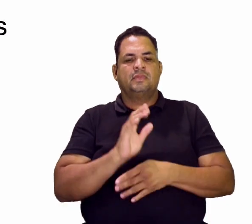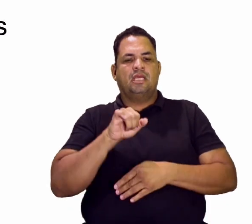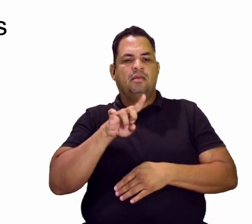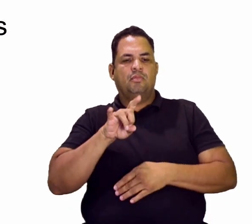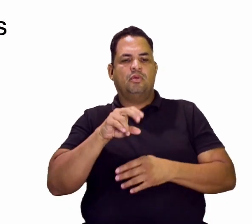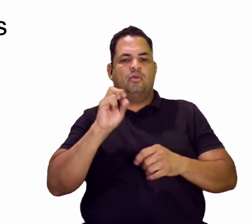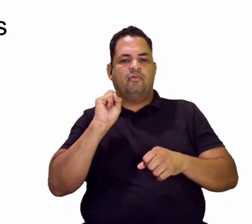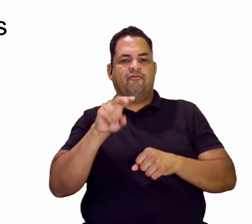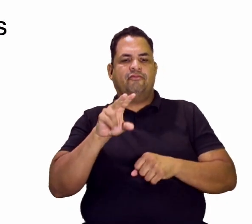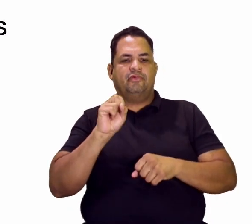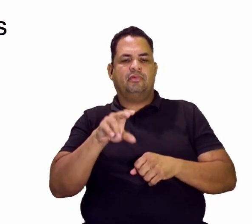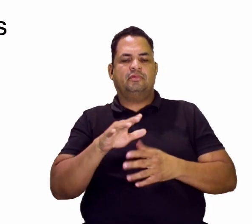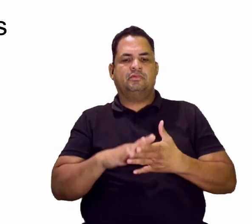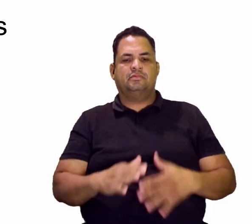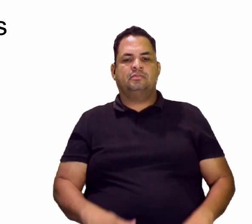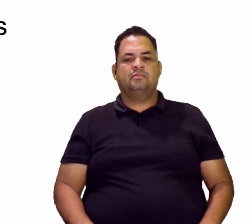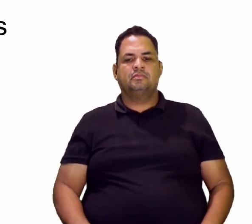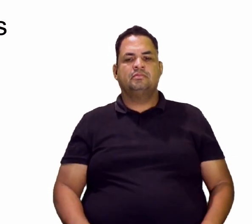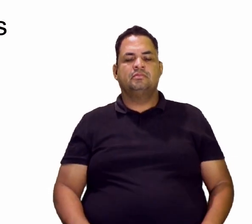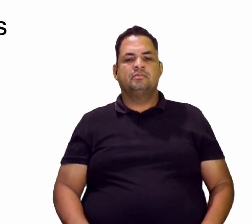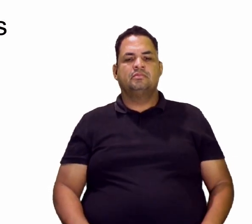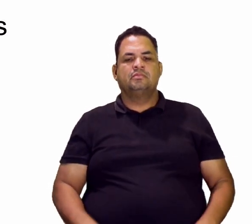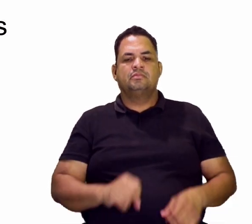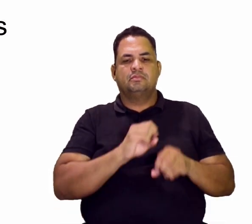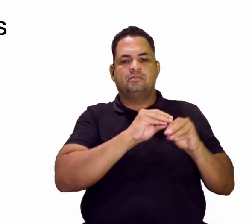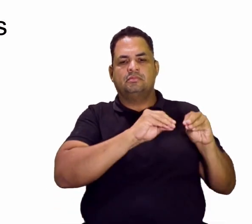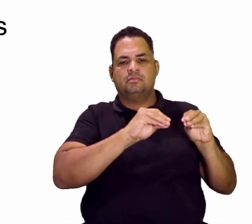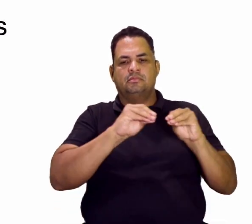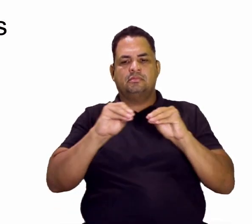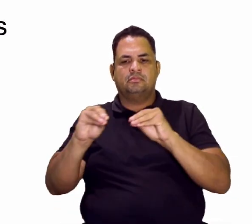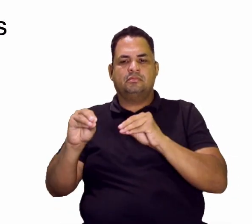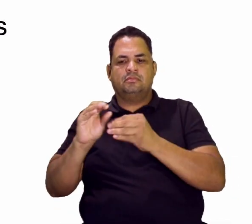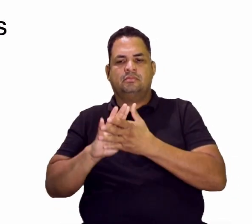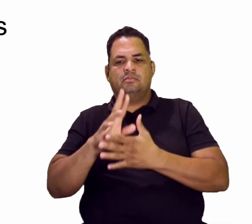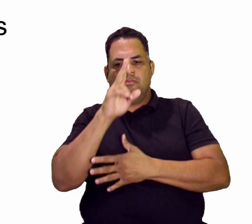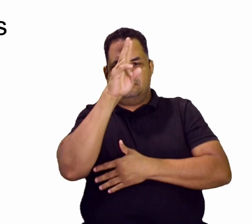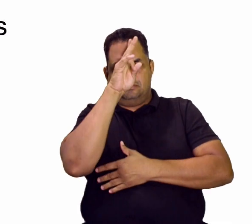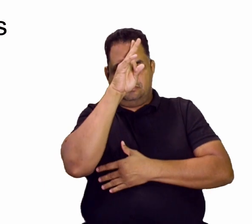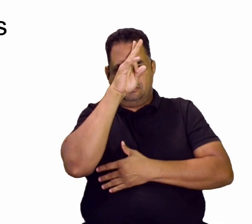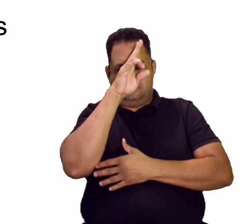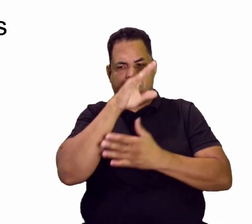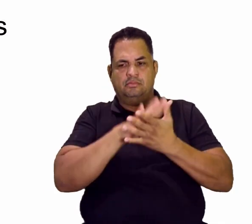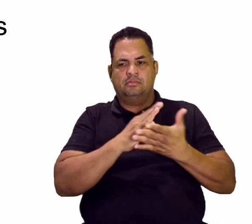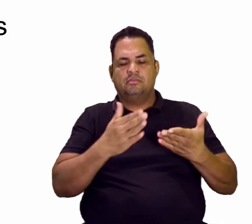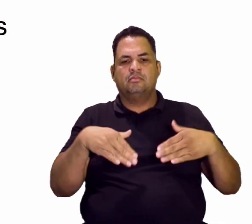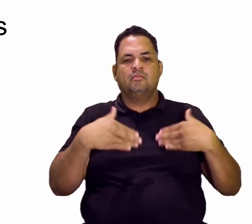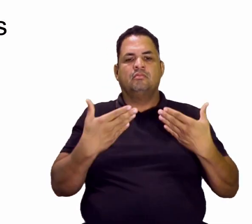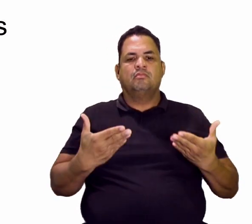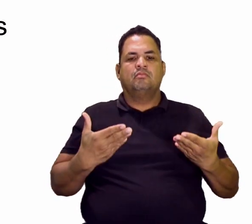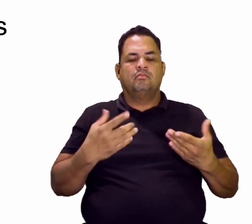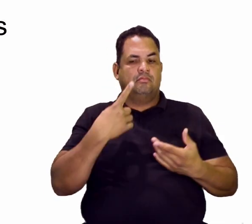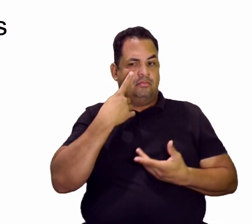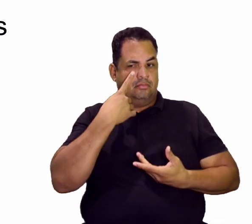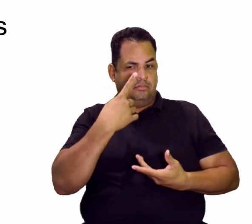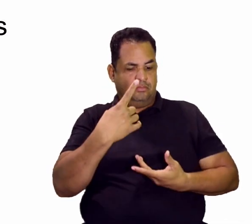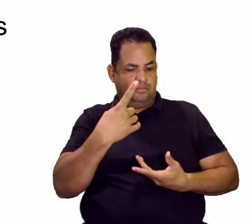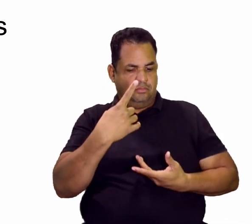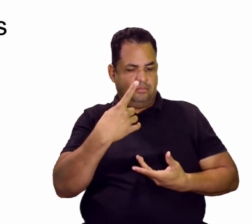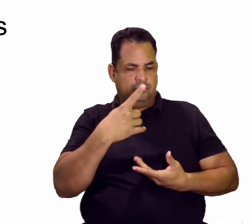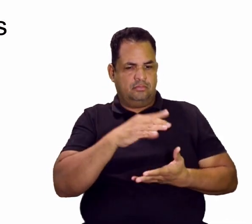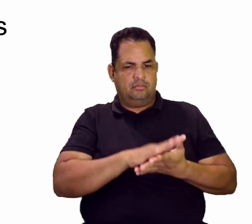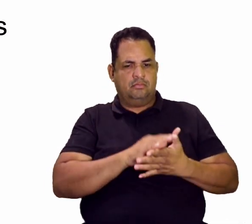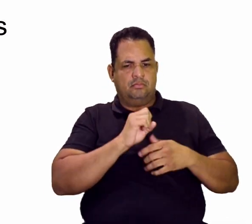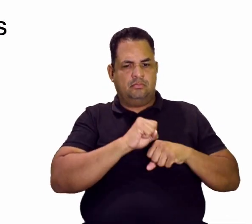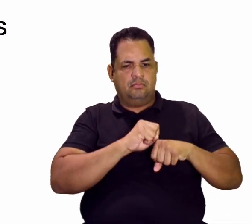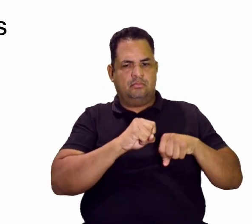Arbovírus, você já deve ter ouvido falar, são transmitidos por insetos. Então, quando a gente vê